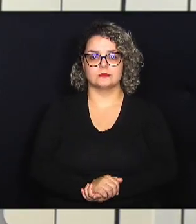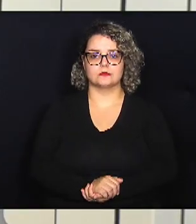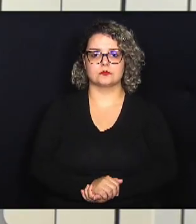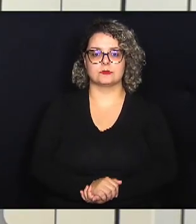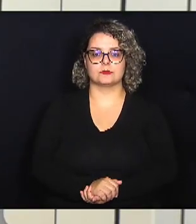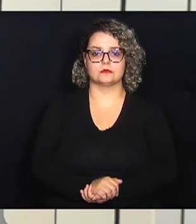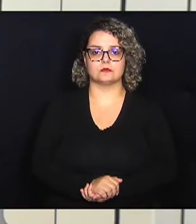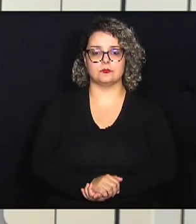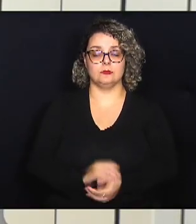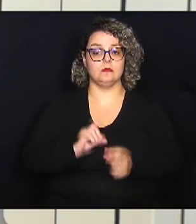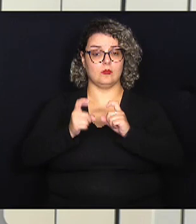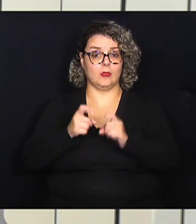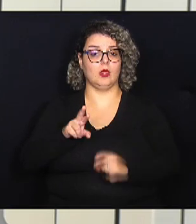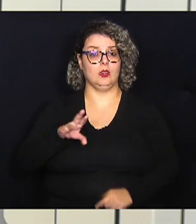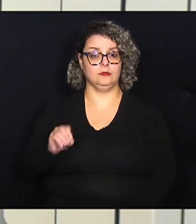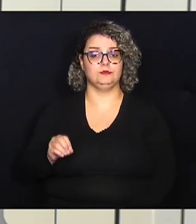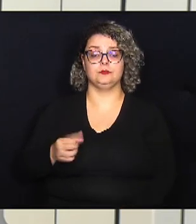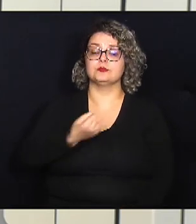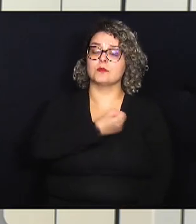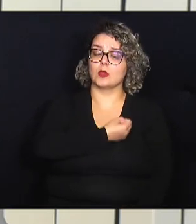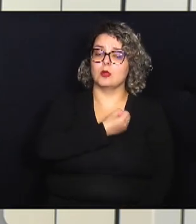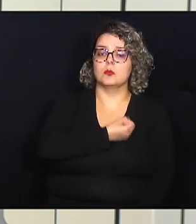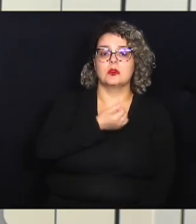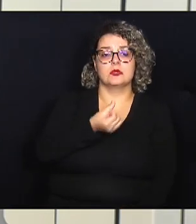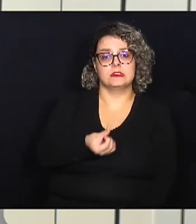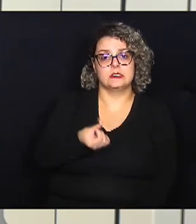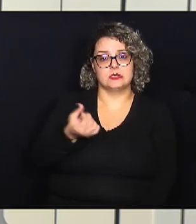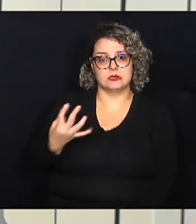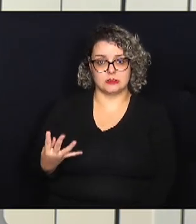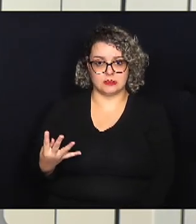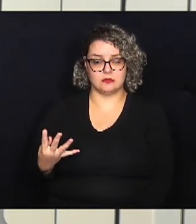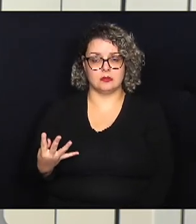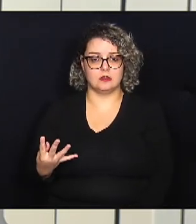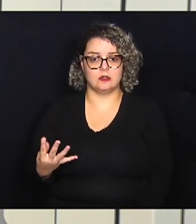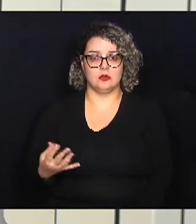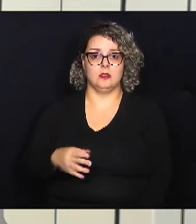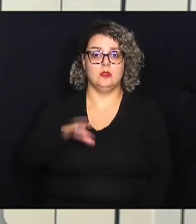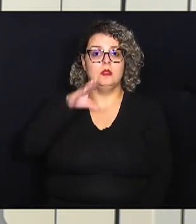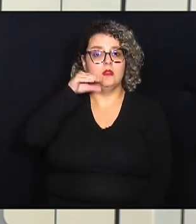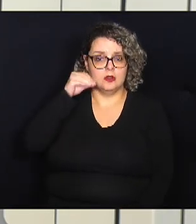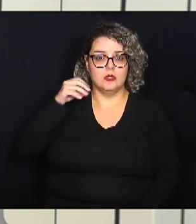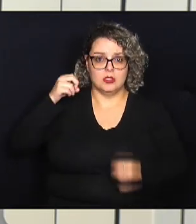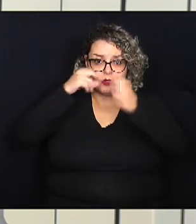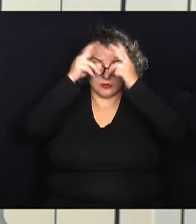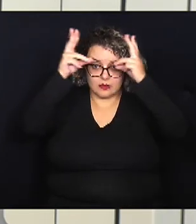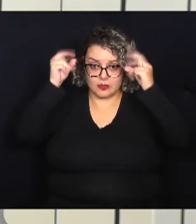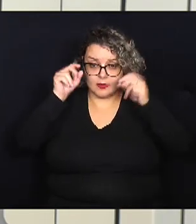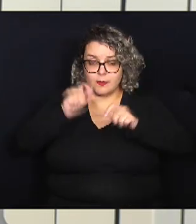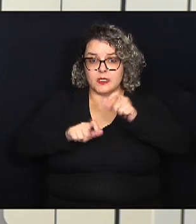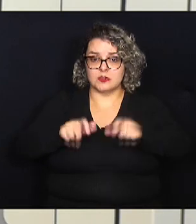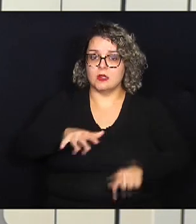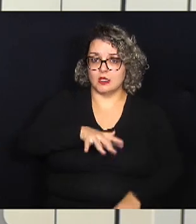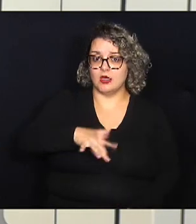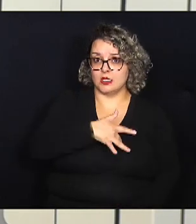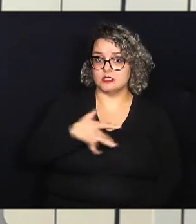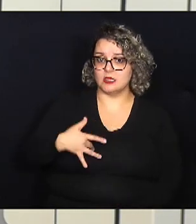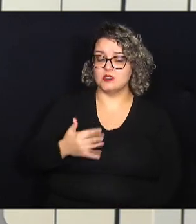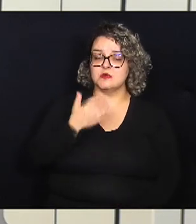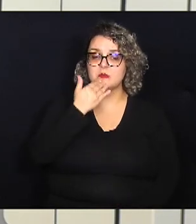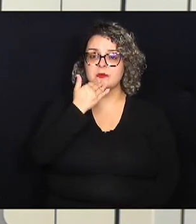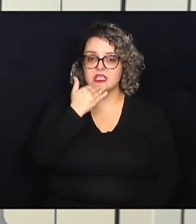Ainda na reunião ordinária de número 64, funcionários, enfermeiros, o pessoal da enfermagem,